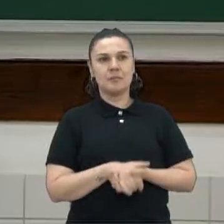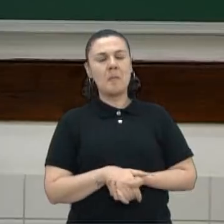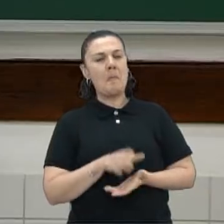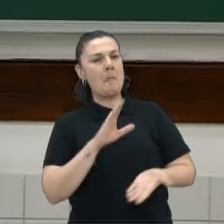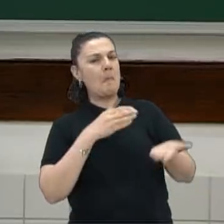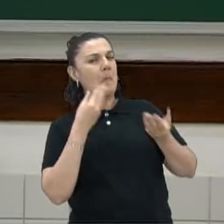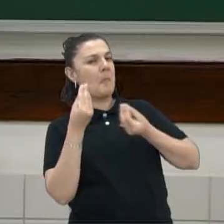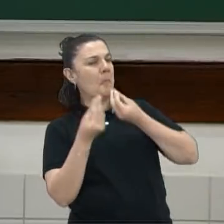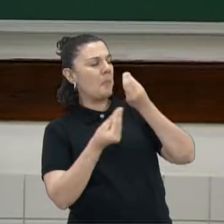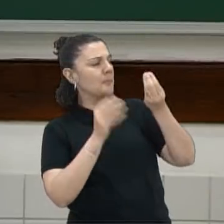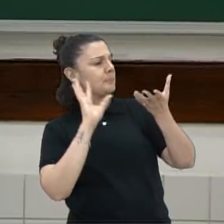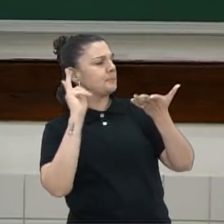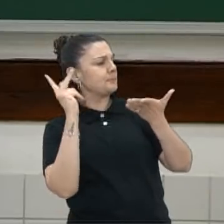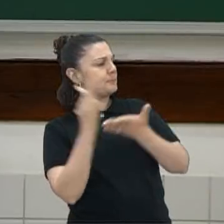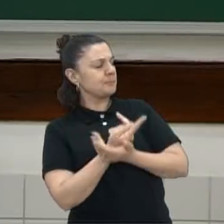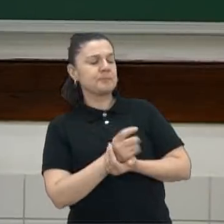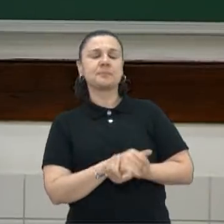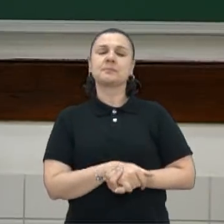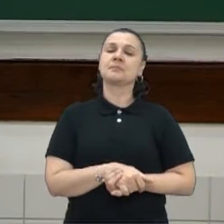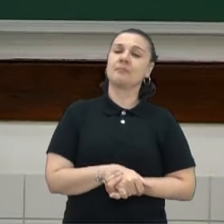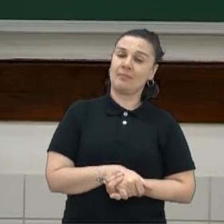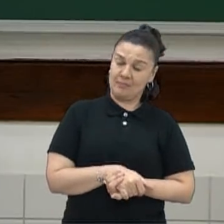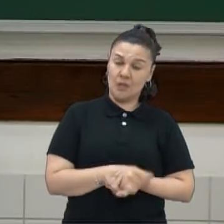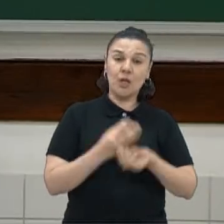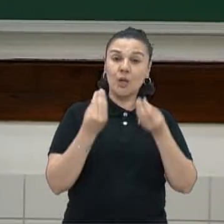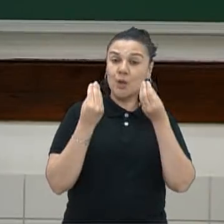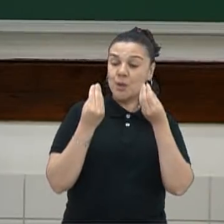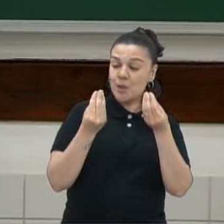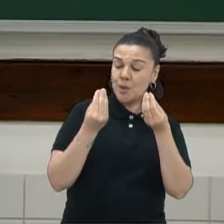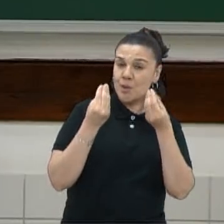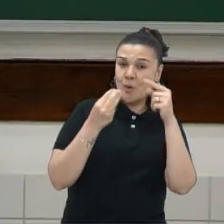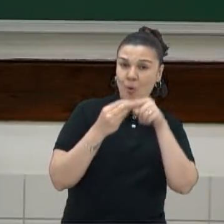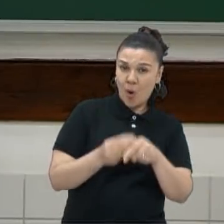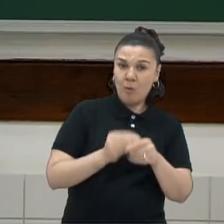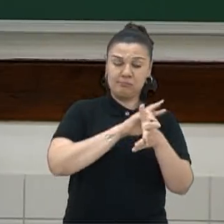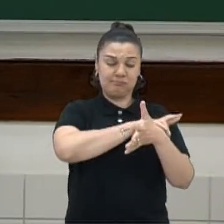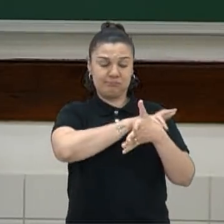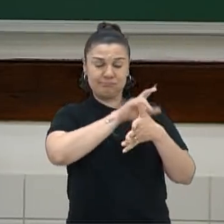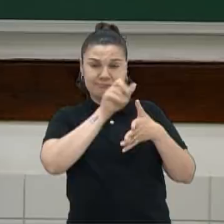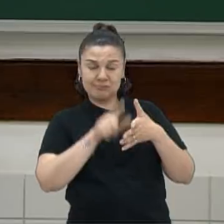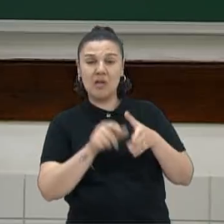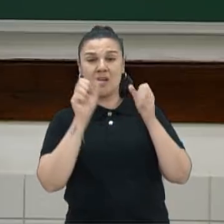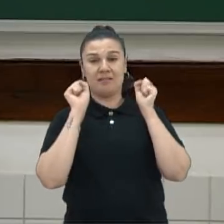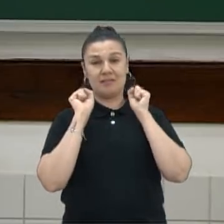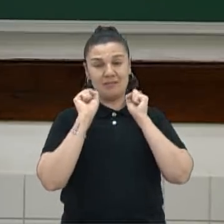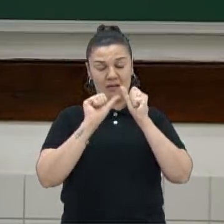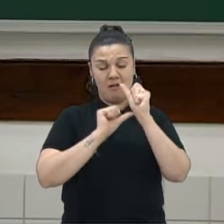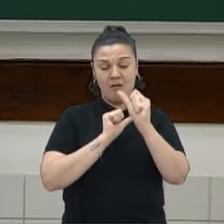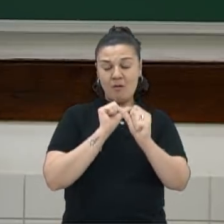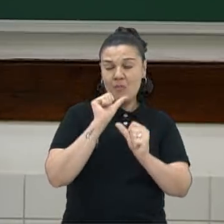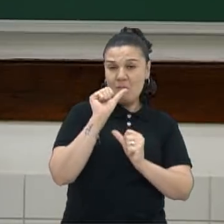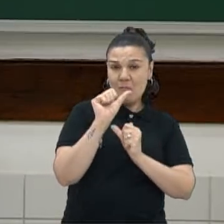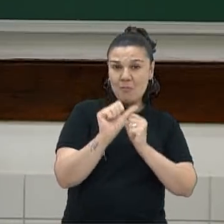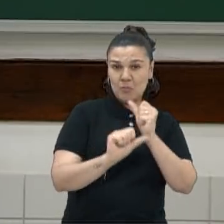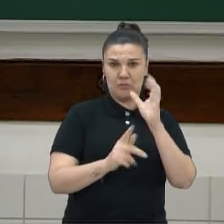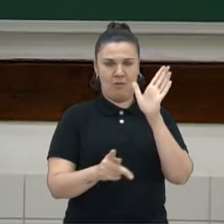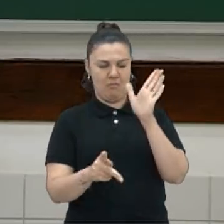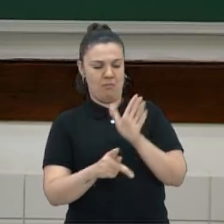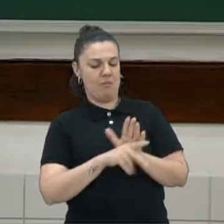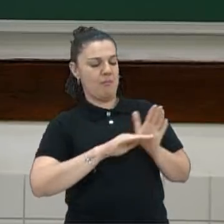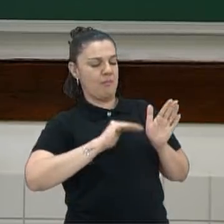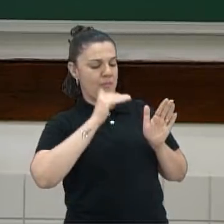Mas como é que isso acontece? Como é que esses agentes externos podem modelar o